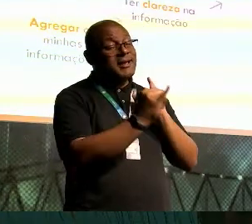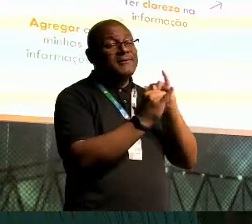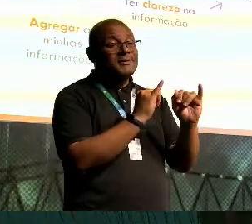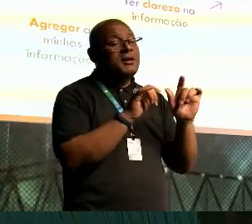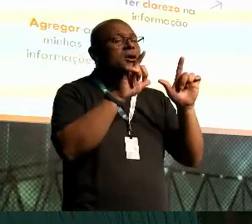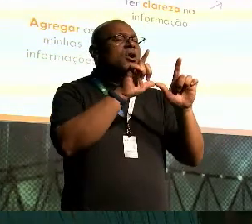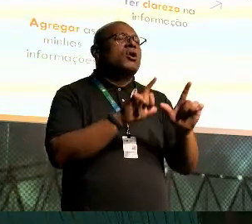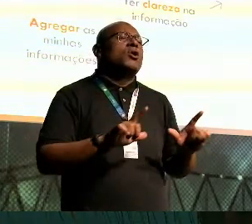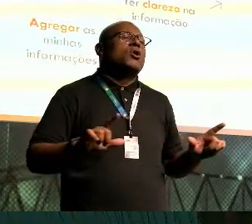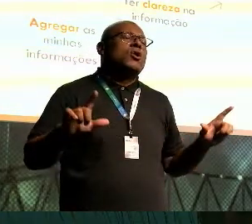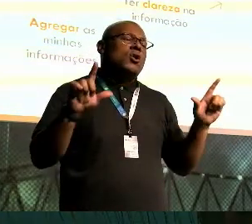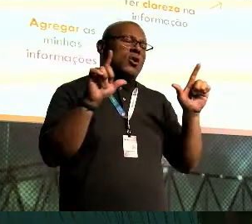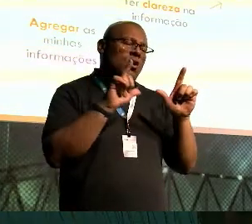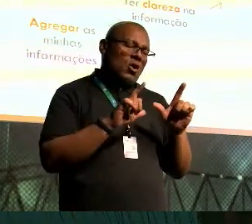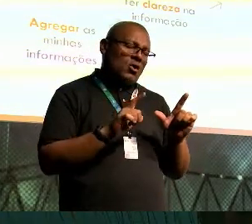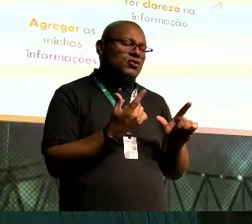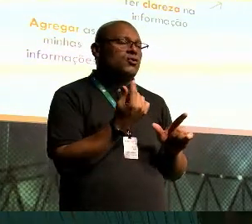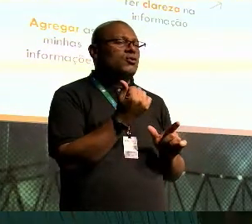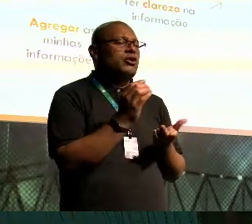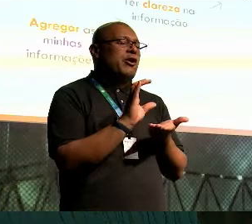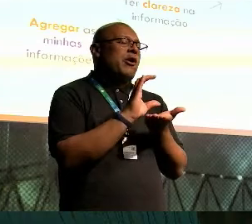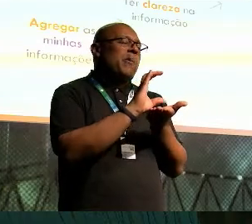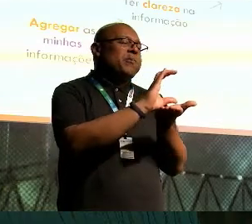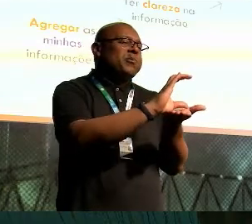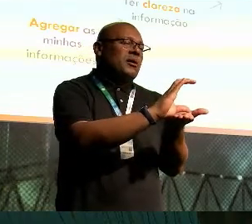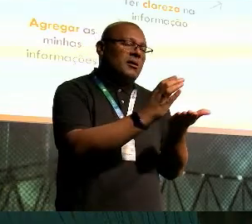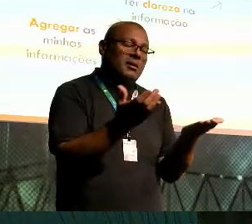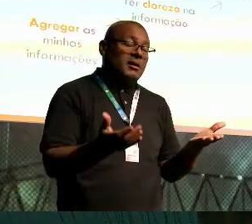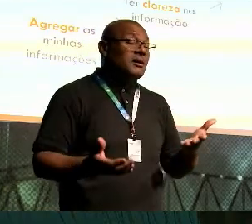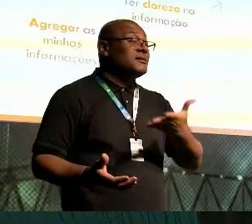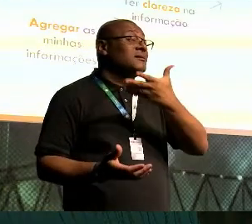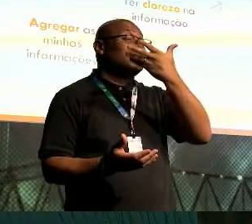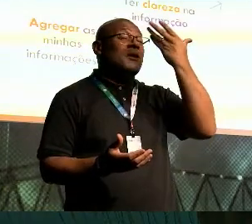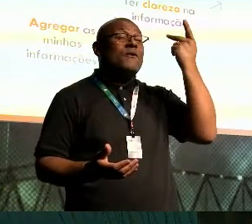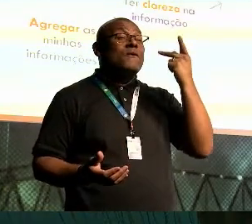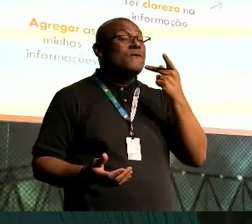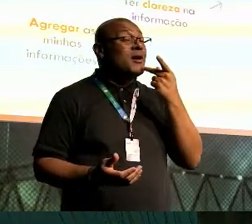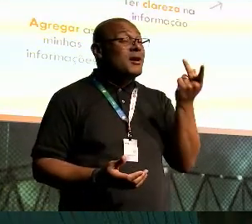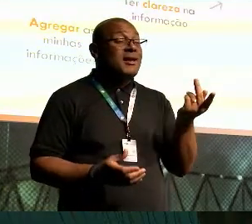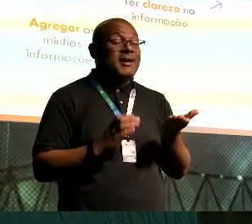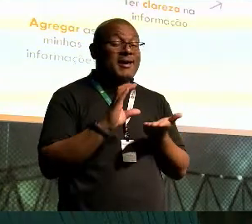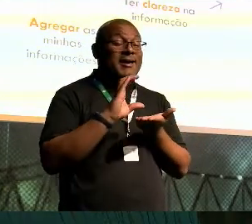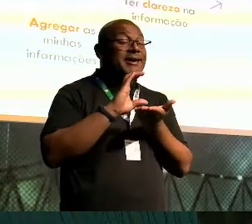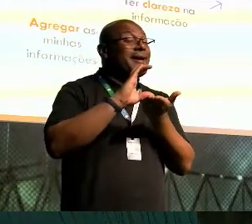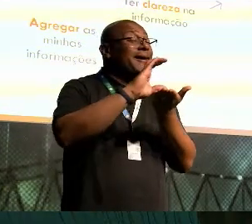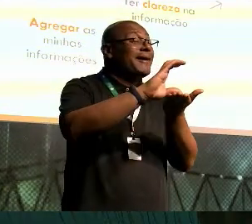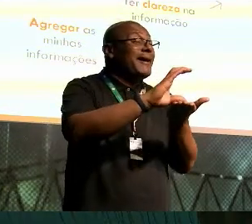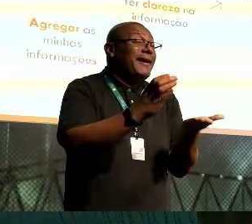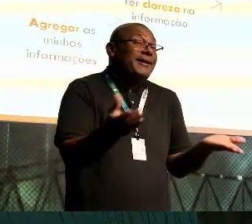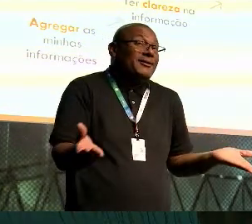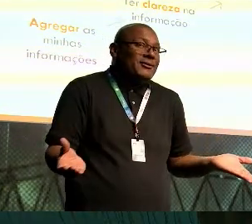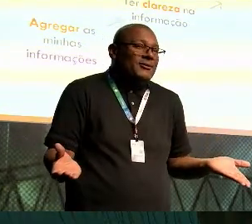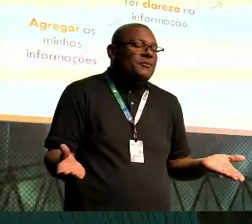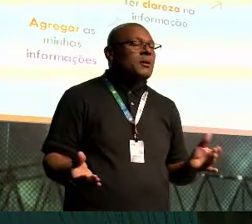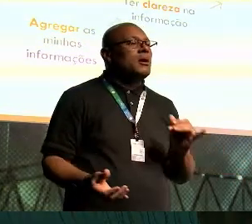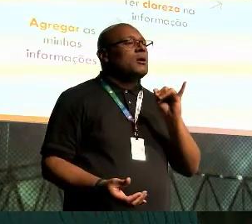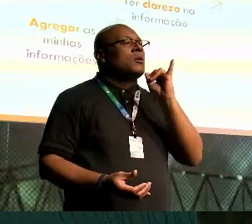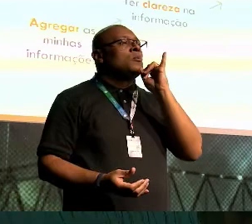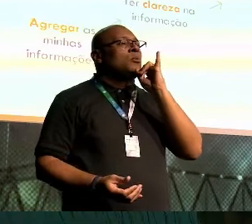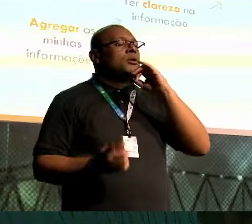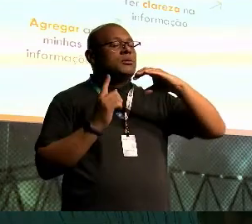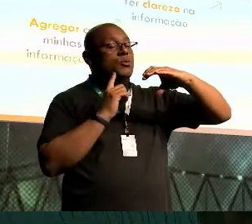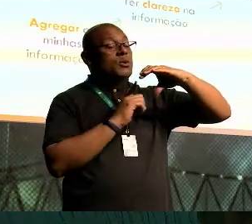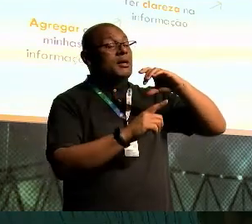claro, também, crédito, obviamente, eu não falei... Nossa, nem citei crédito aqui, crédito nem se fala, né? Então, por exemplo, o usuário